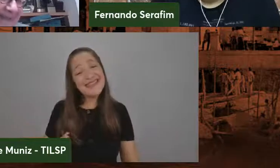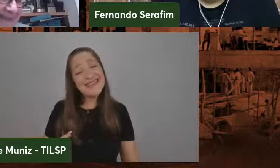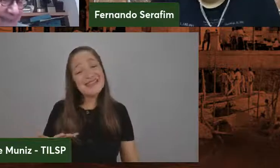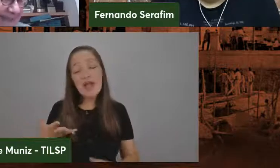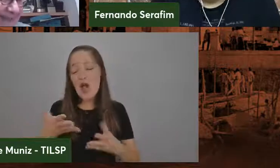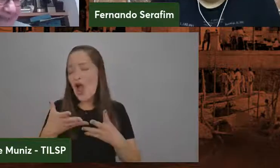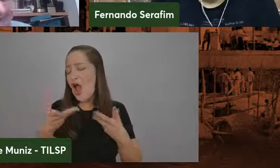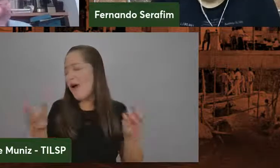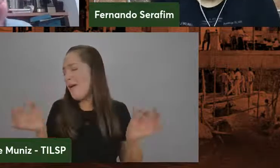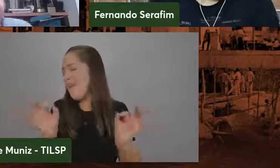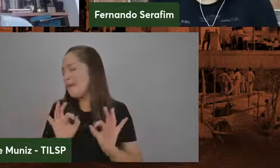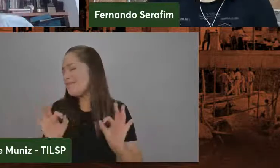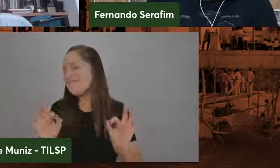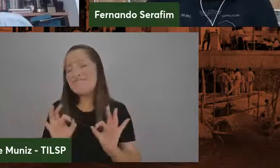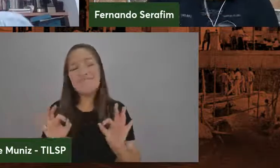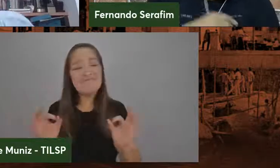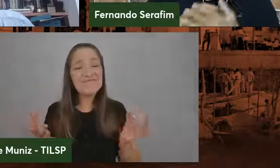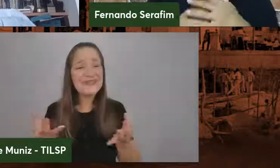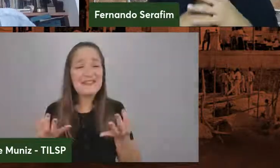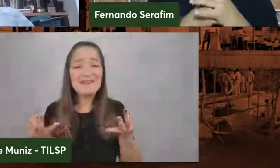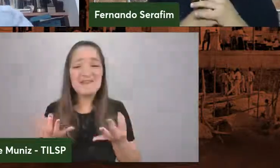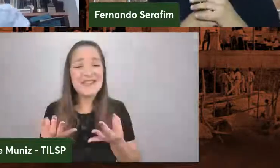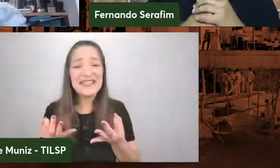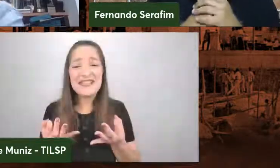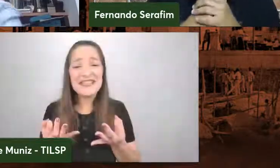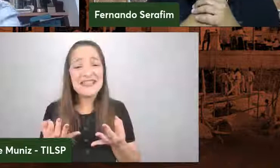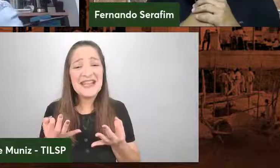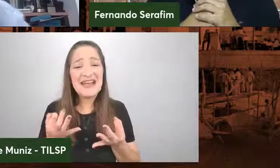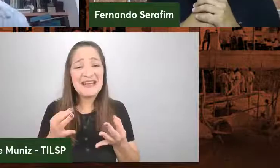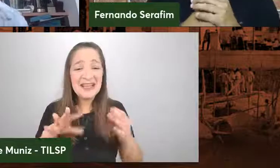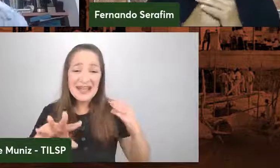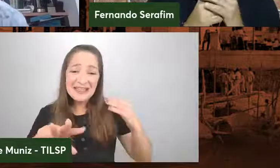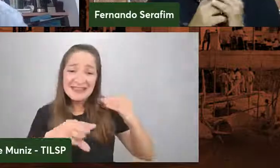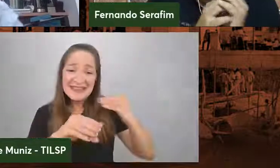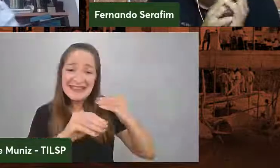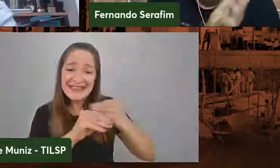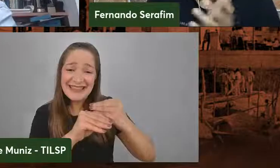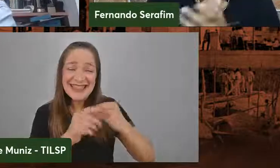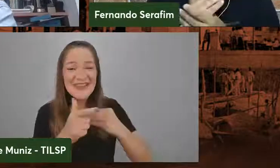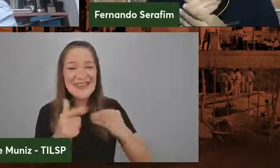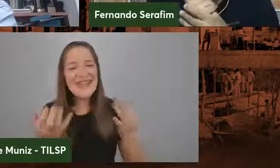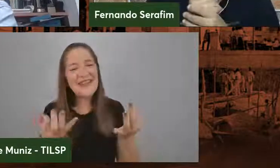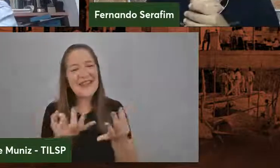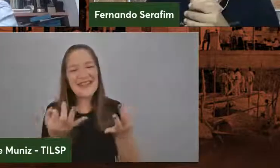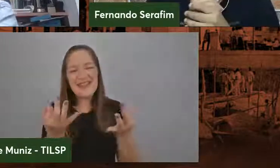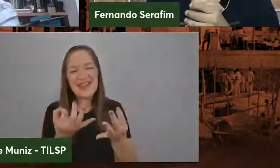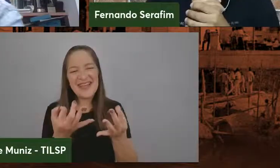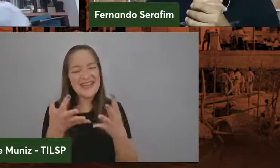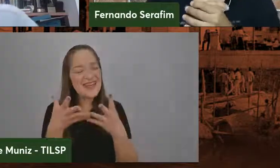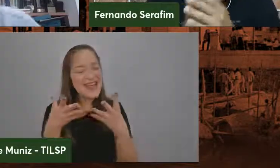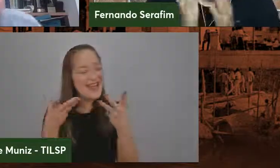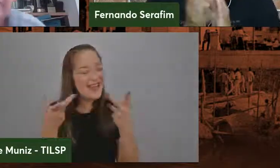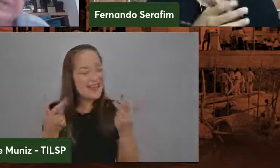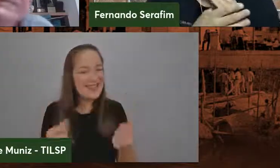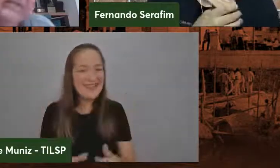Sensacional, sensacional. Não há o que acrescentar, Milton. Perfeito, é isso, maravilhoso. É